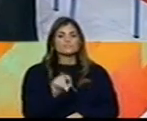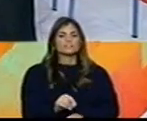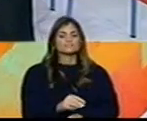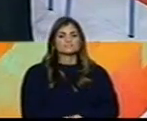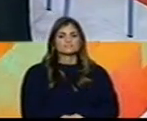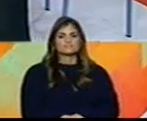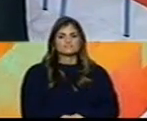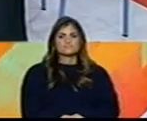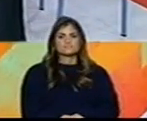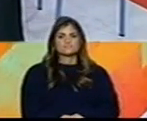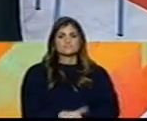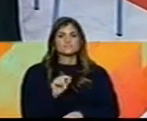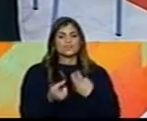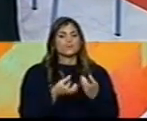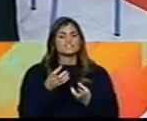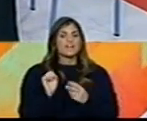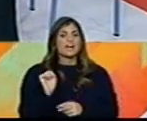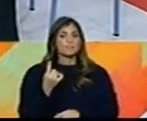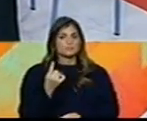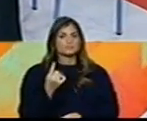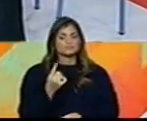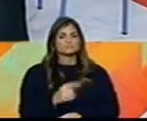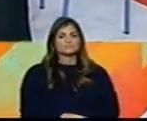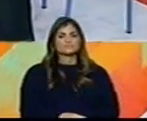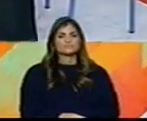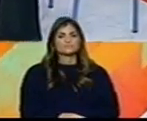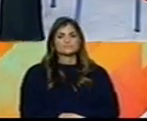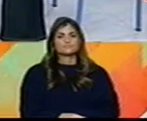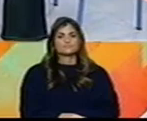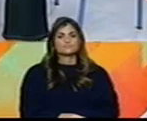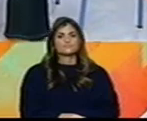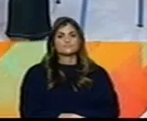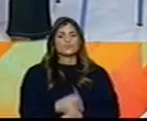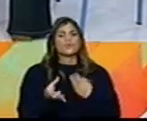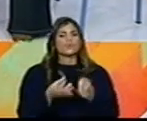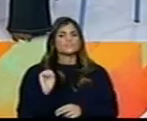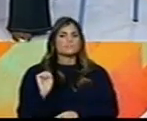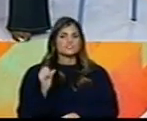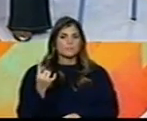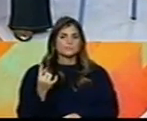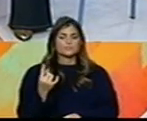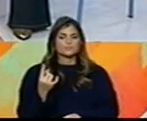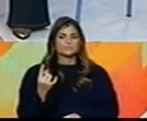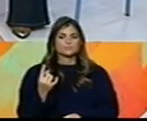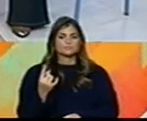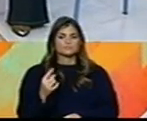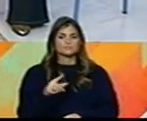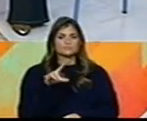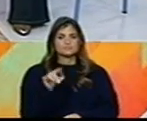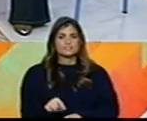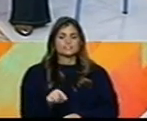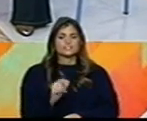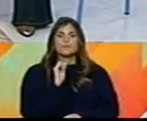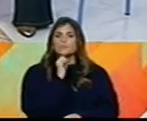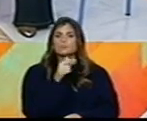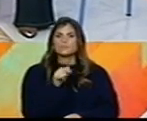cozê-los agora. Também cozem, mas cozem rapidamente, sim, não é? Sim, sim, sim. É o que quase mais rapidamente. O que se quer é que permaneçam verdinhas. Até para não perder, isso